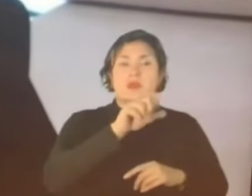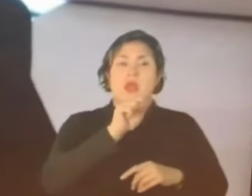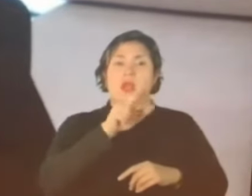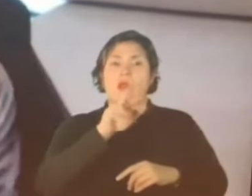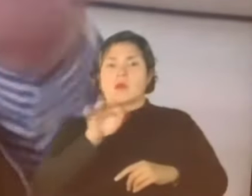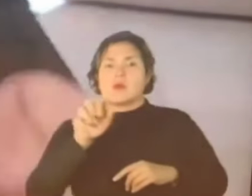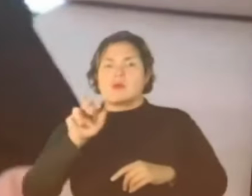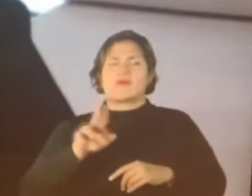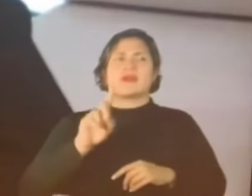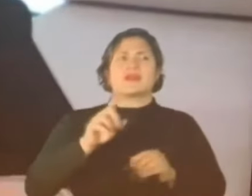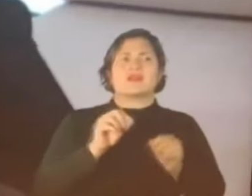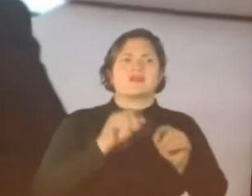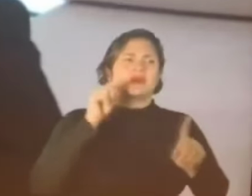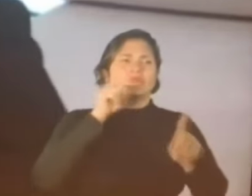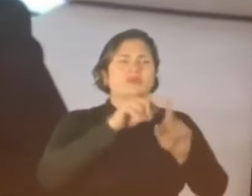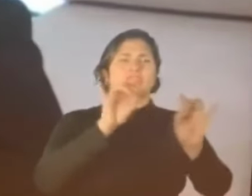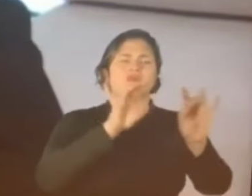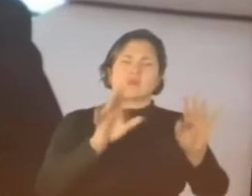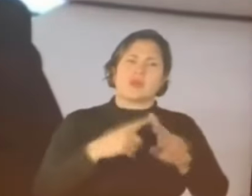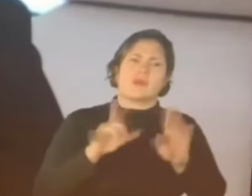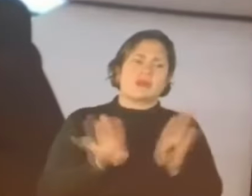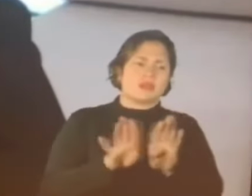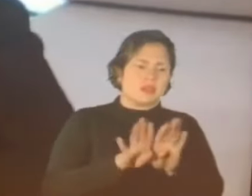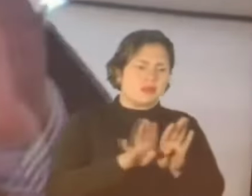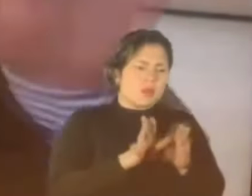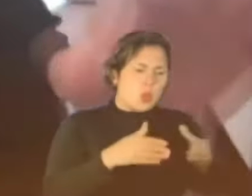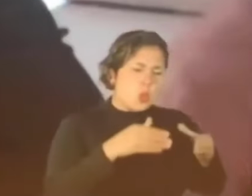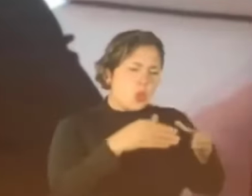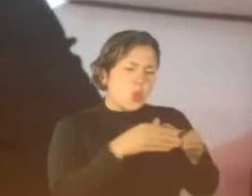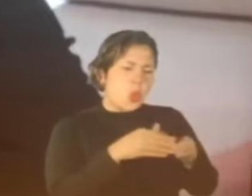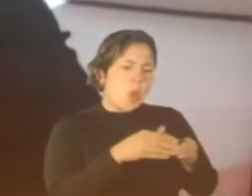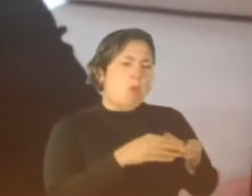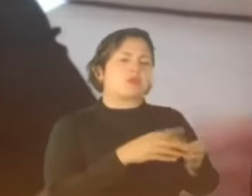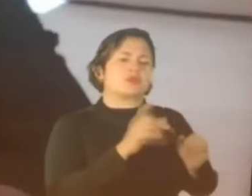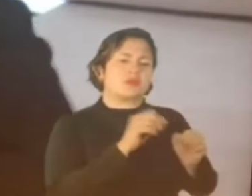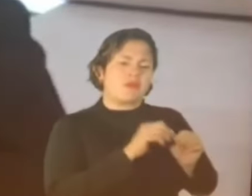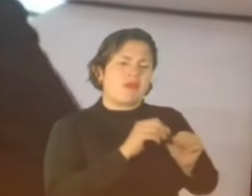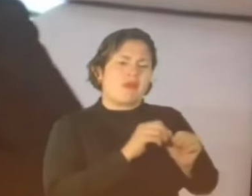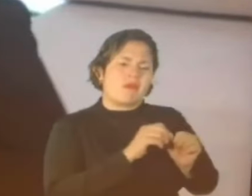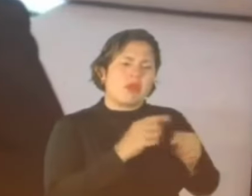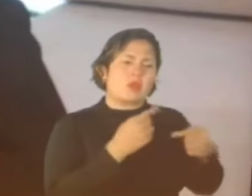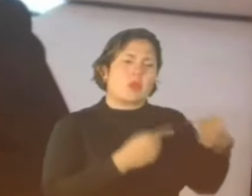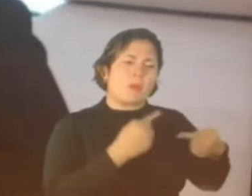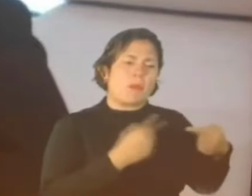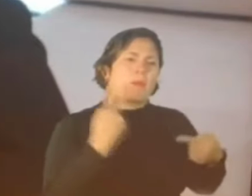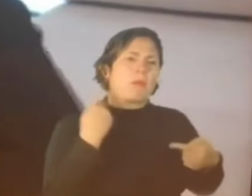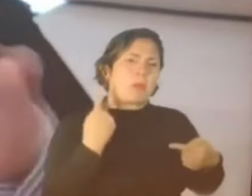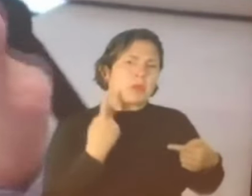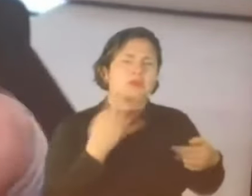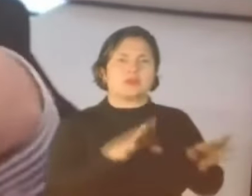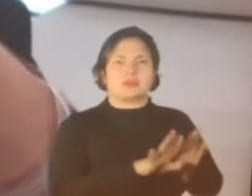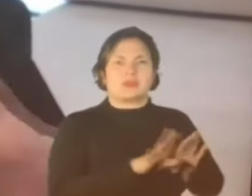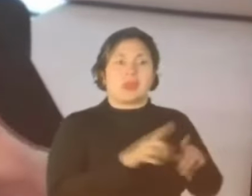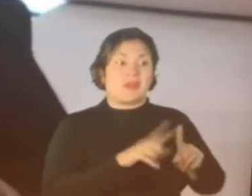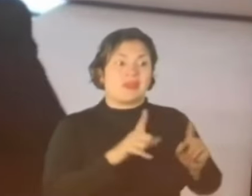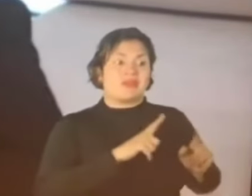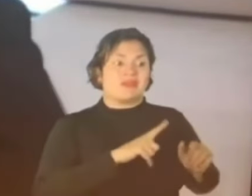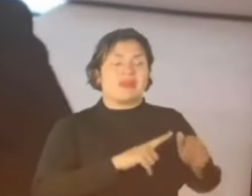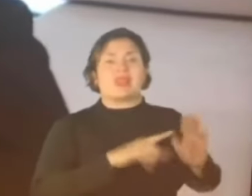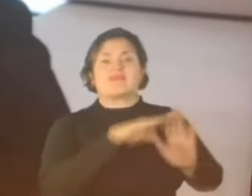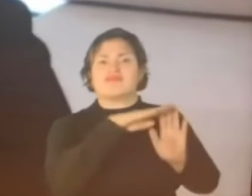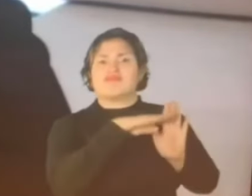não só um fim, mas também grupos políticos. E sempre estruturado, buscando o apoio da